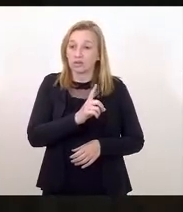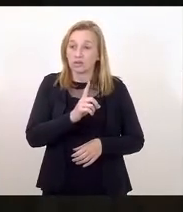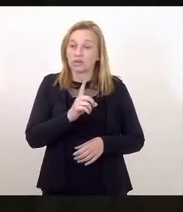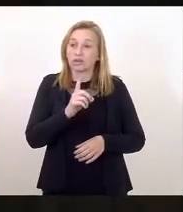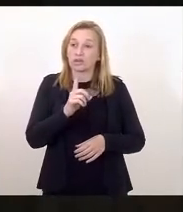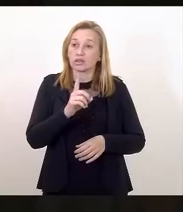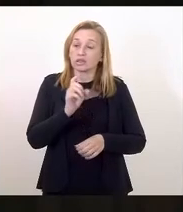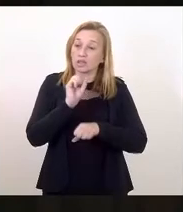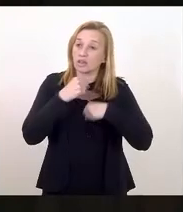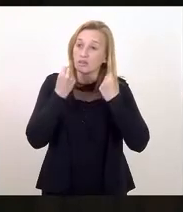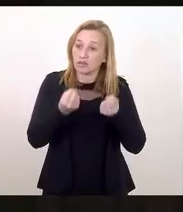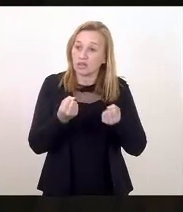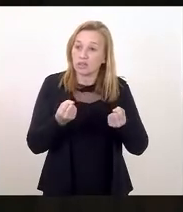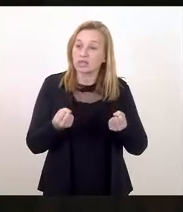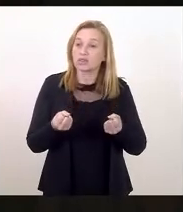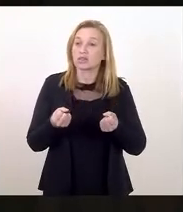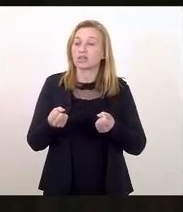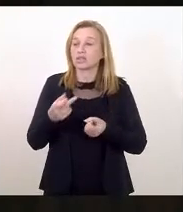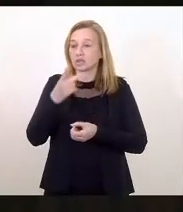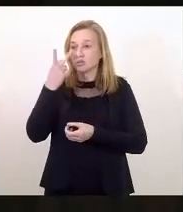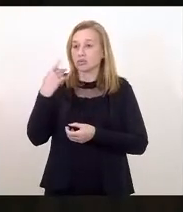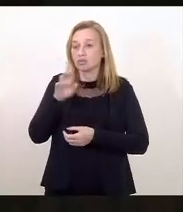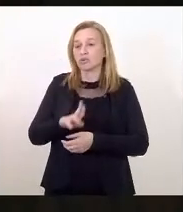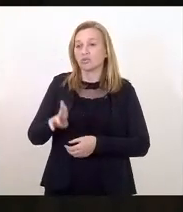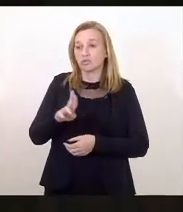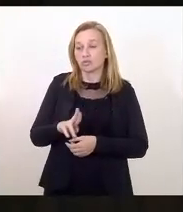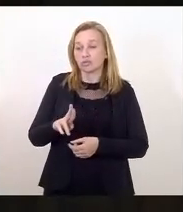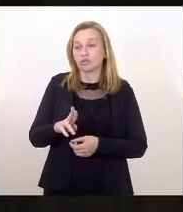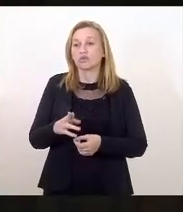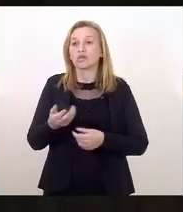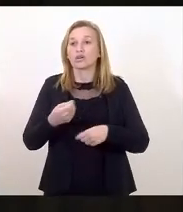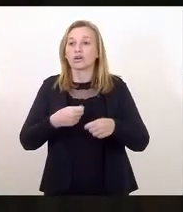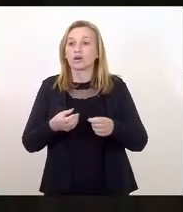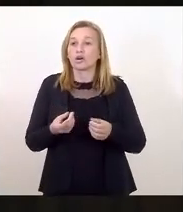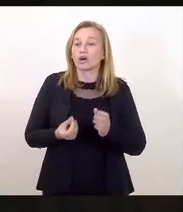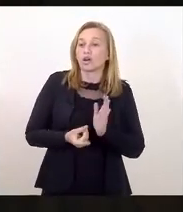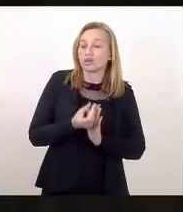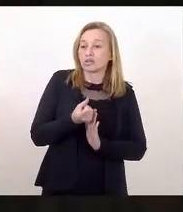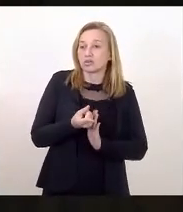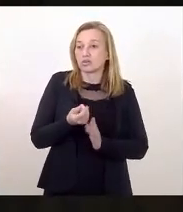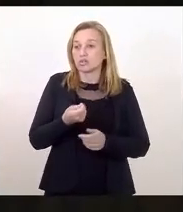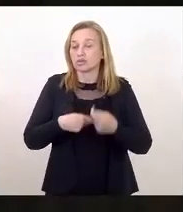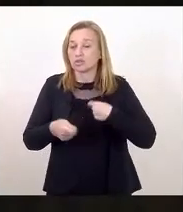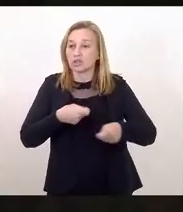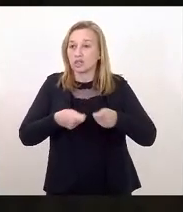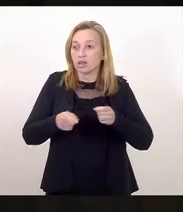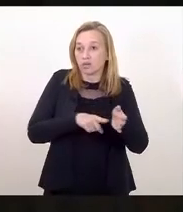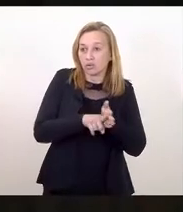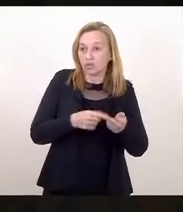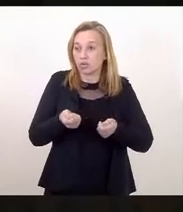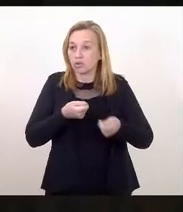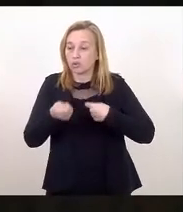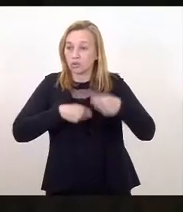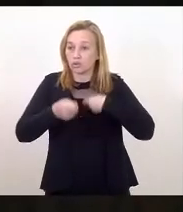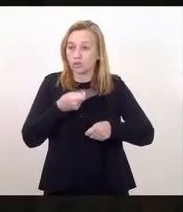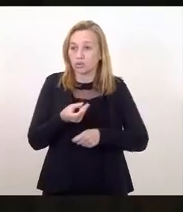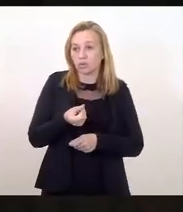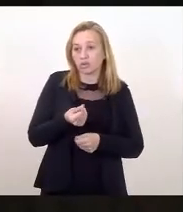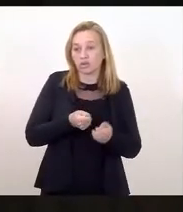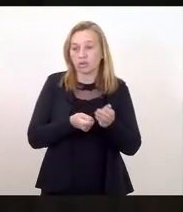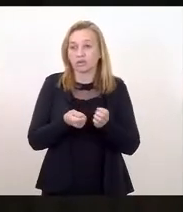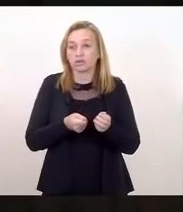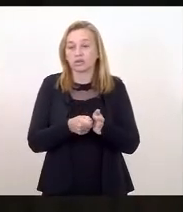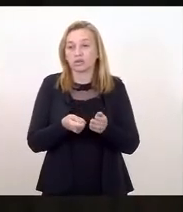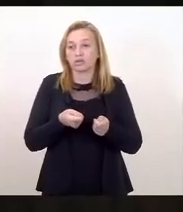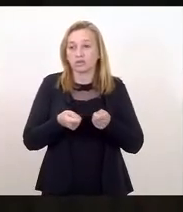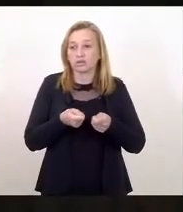ambiental, de economia, indústria e comércio, de orçamento, finanças, fiscalização financeira e controle. Para emitir parecer pela